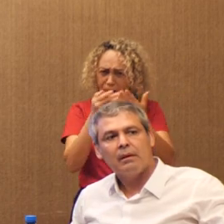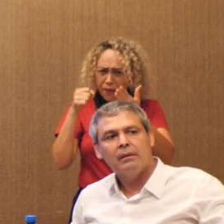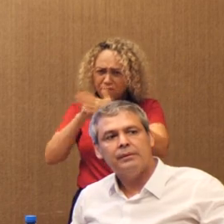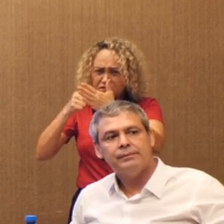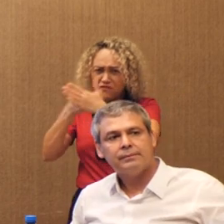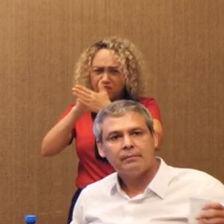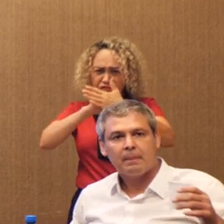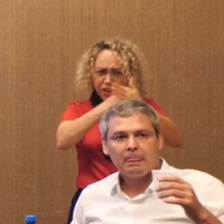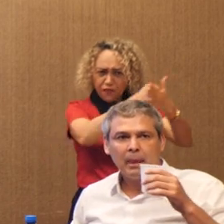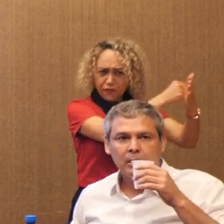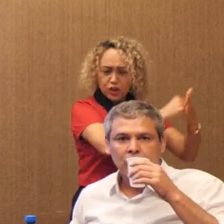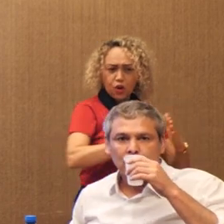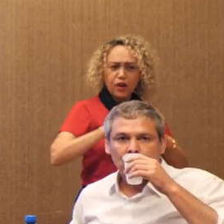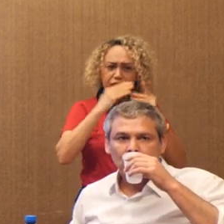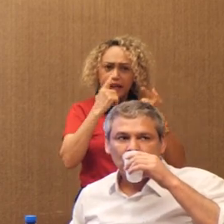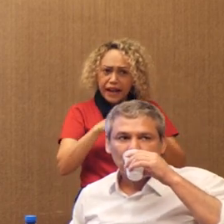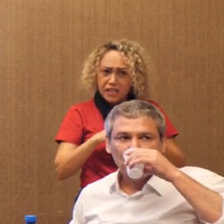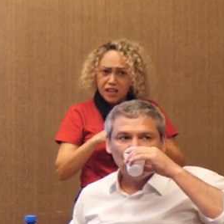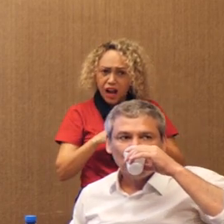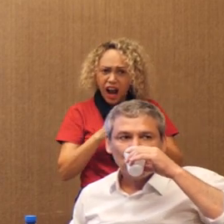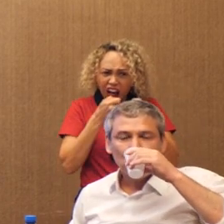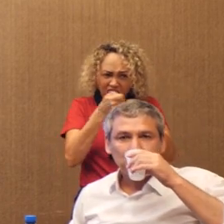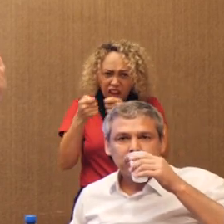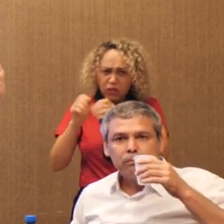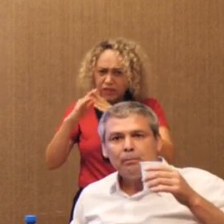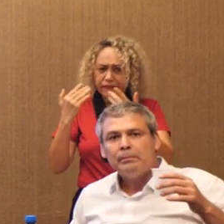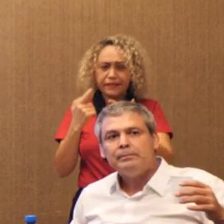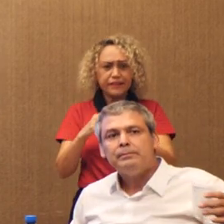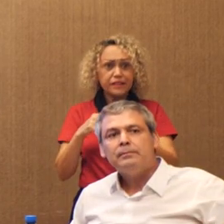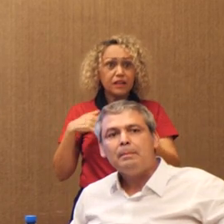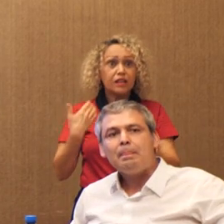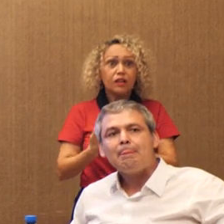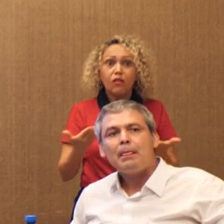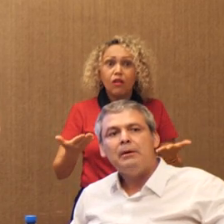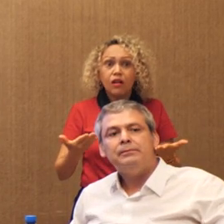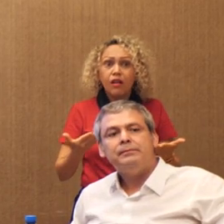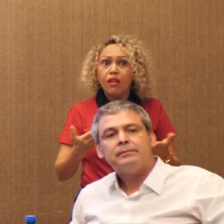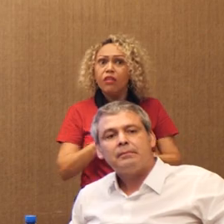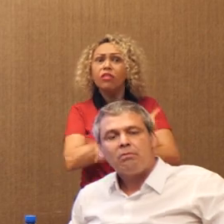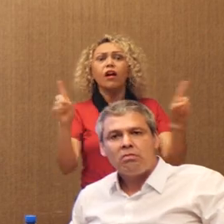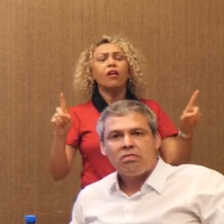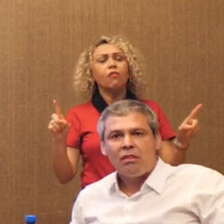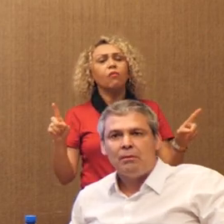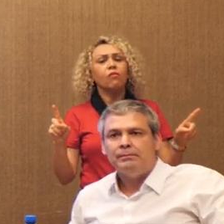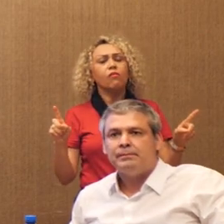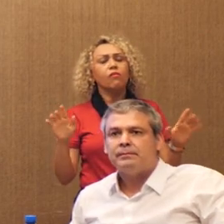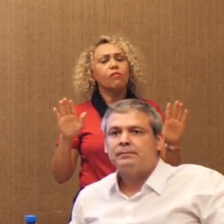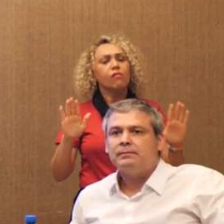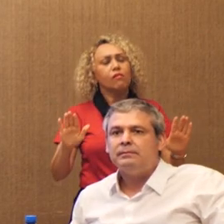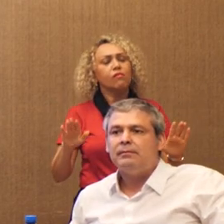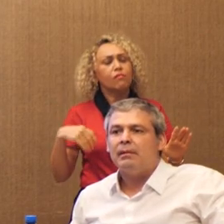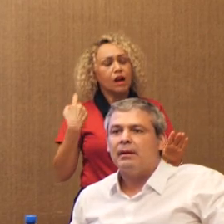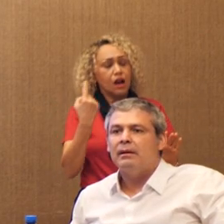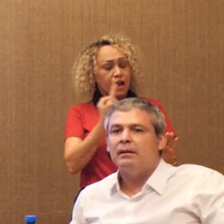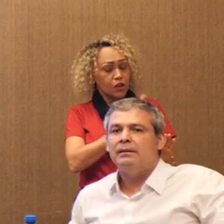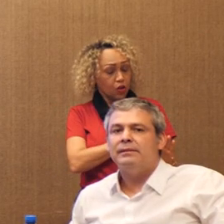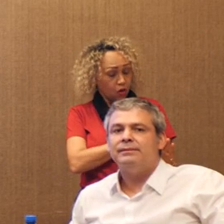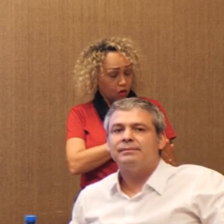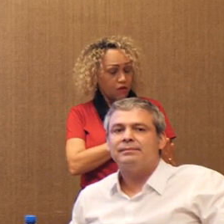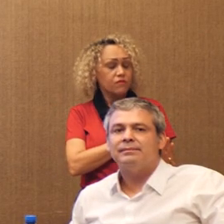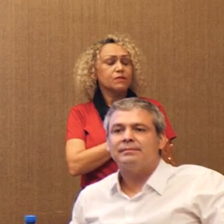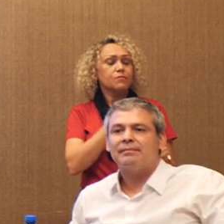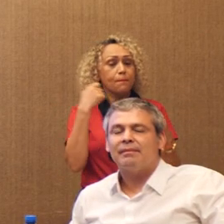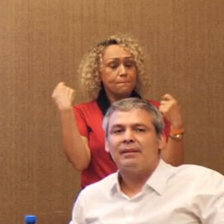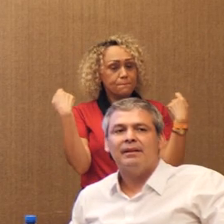começar a mostrar o que é a realidade contra as fake news que eles montaram. Mas nós vamos precisar, na nossa realidade